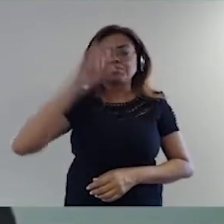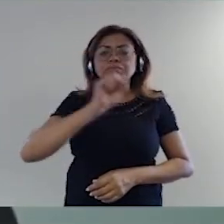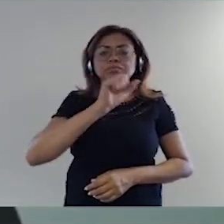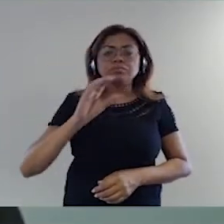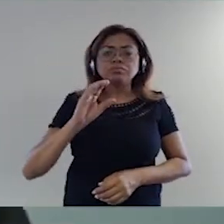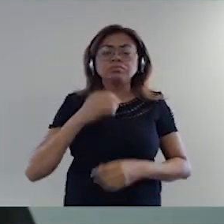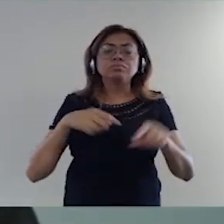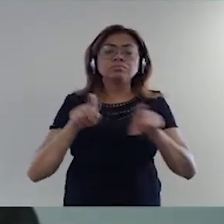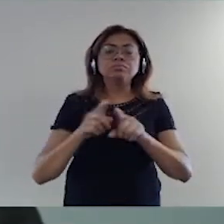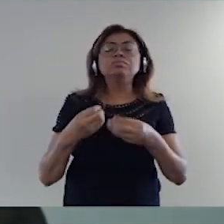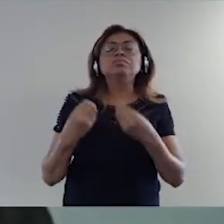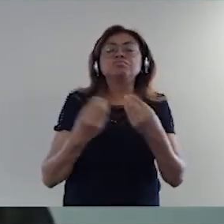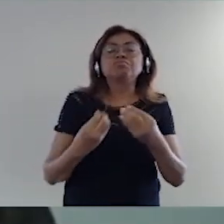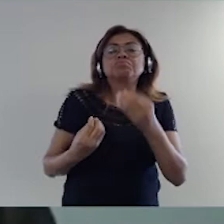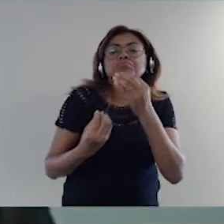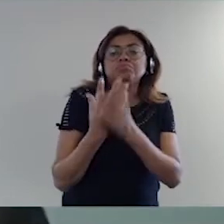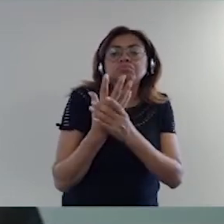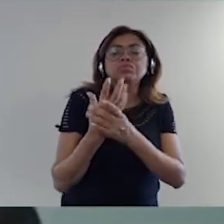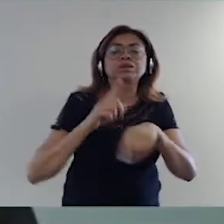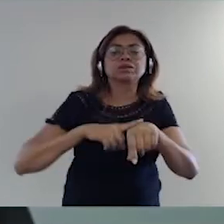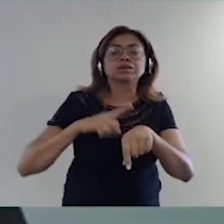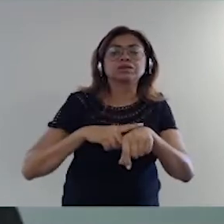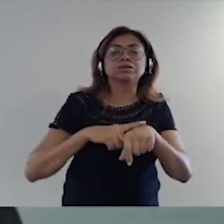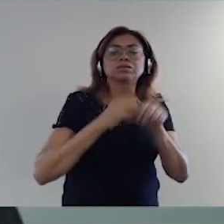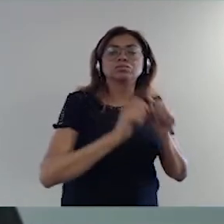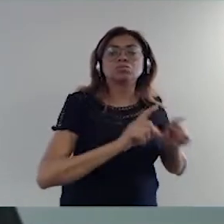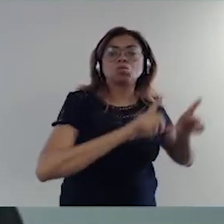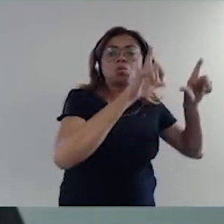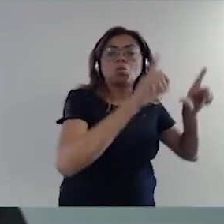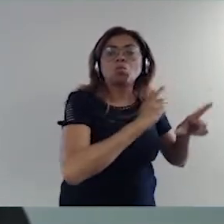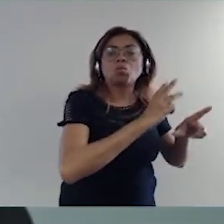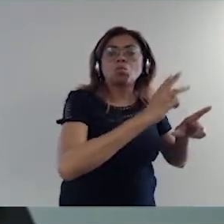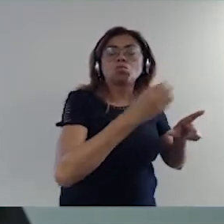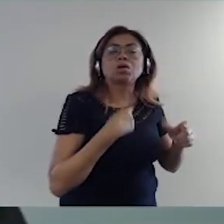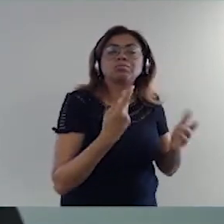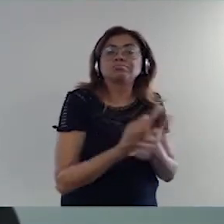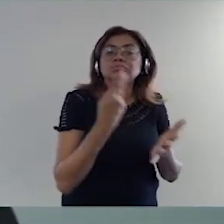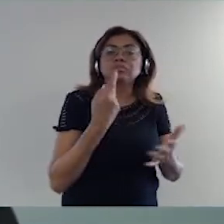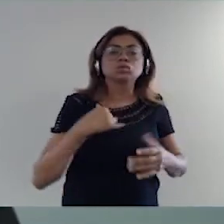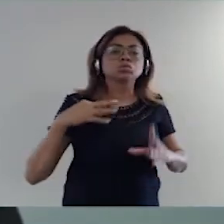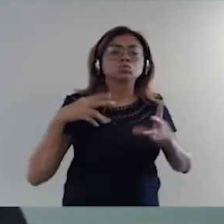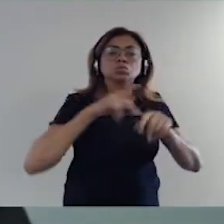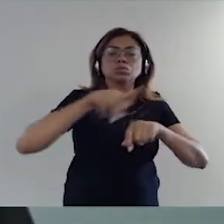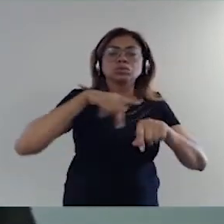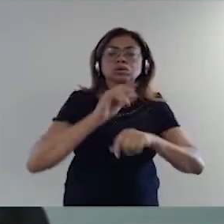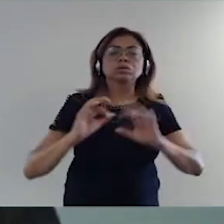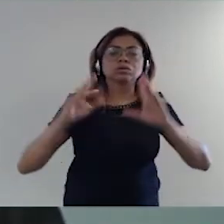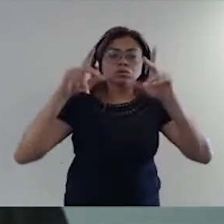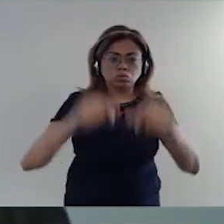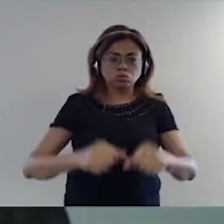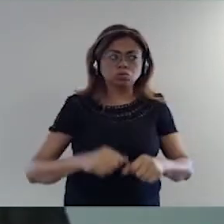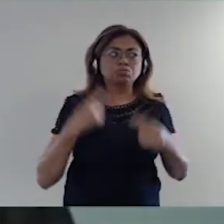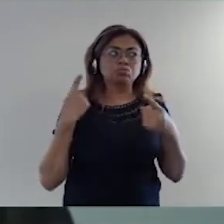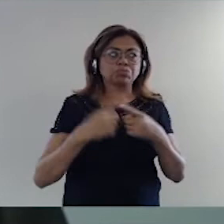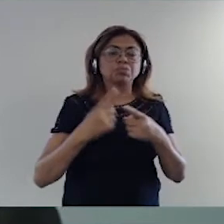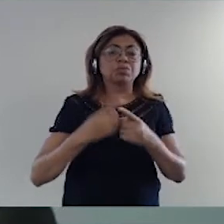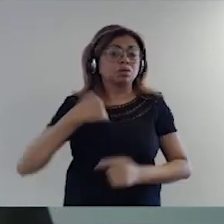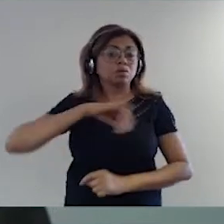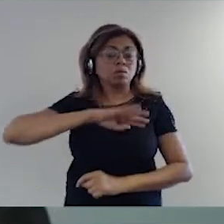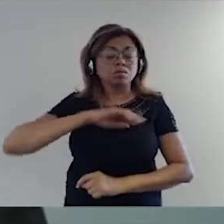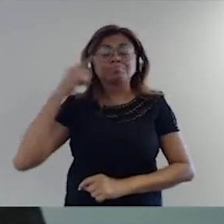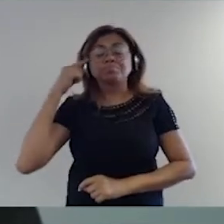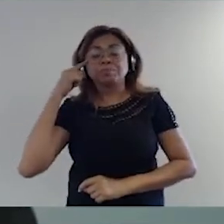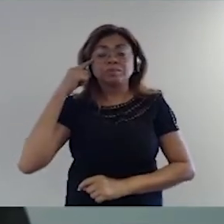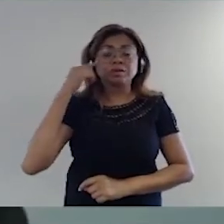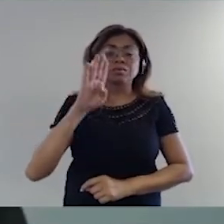Catarina, decorrente desse momento virtual que ocorre no país inteiro. Porque, se nós pensarmos